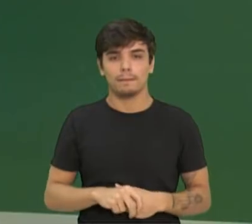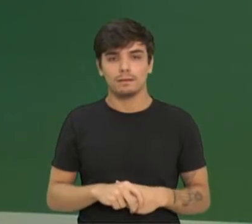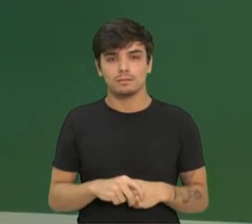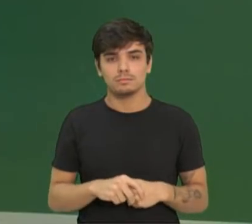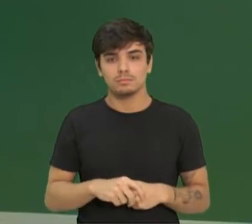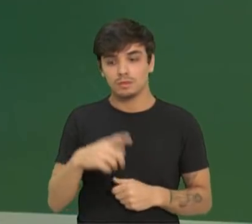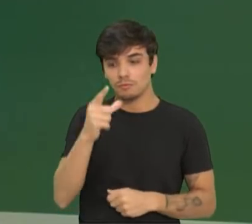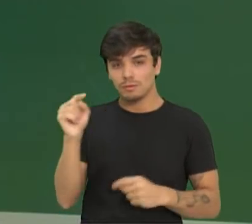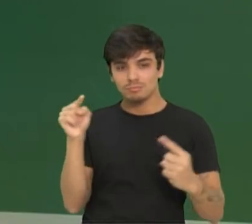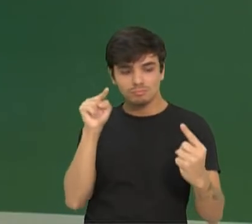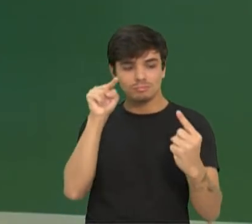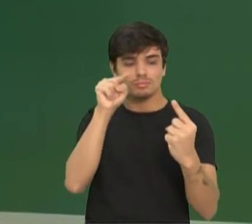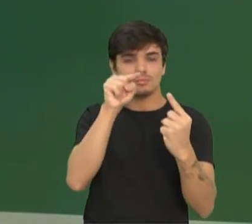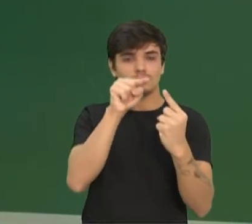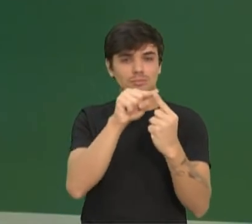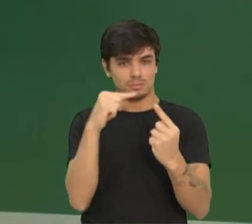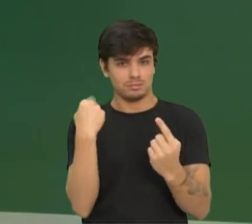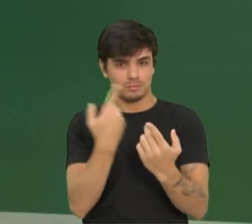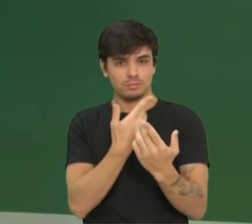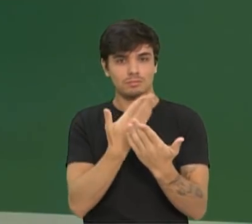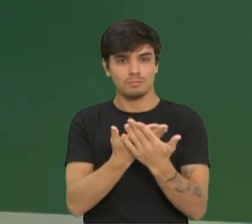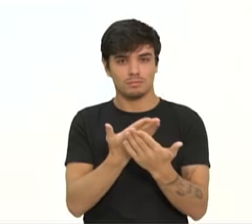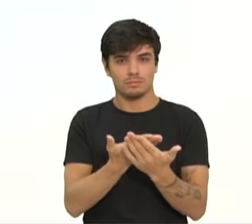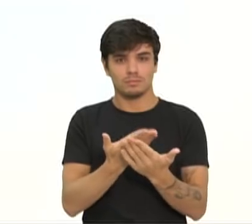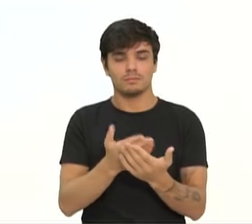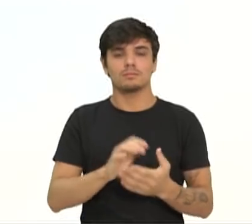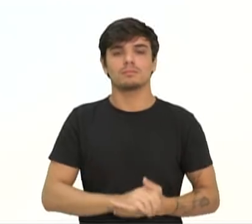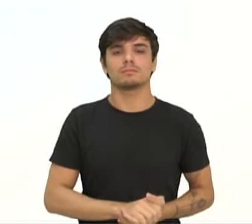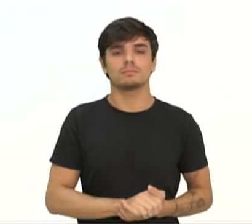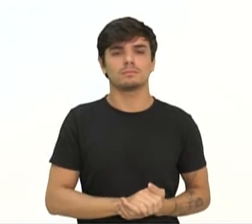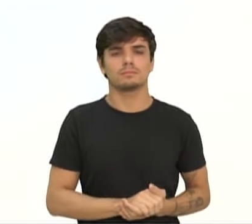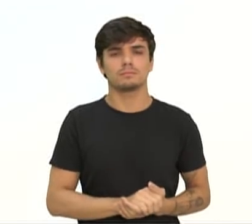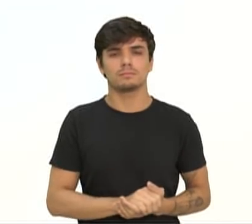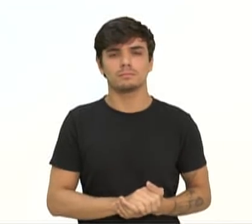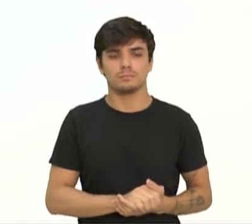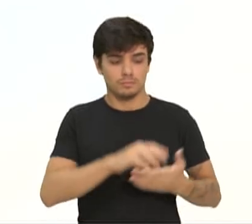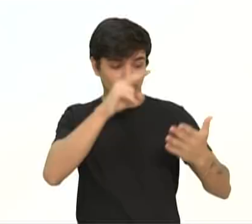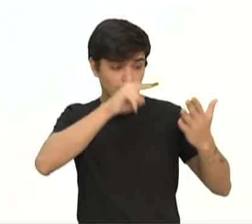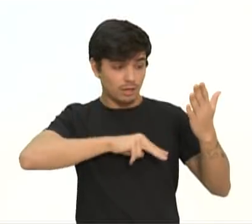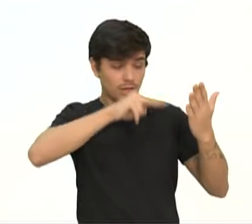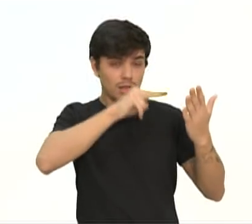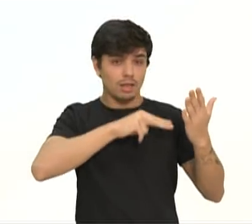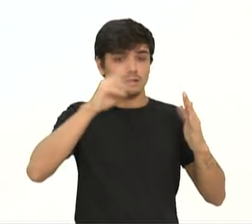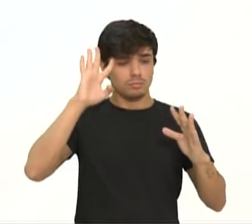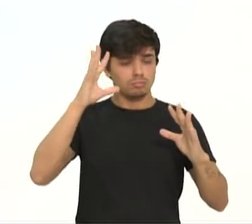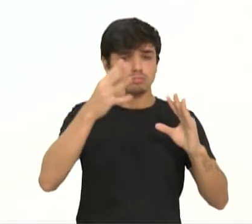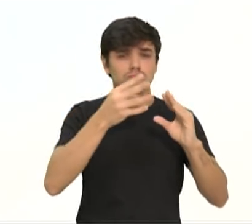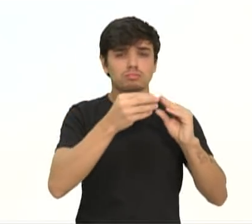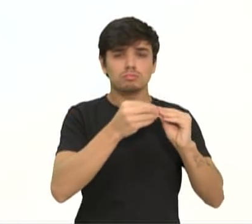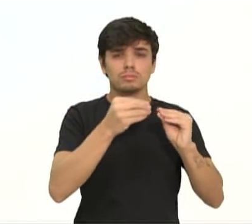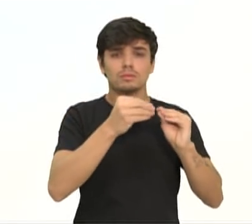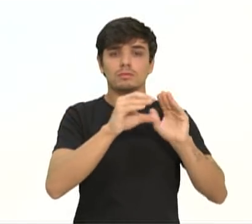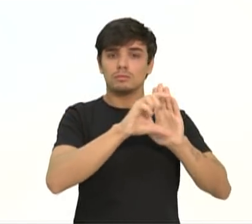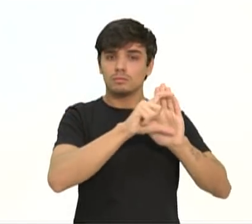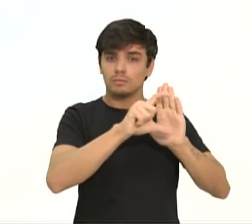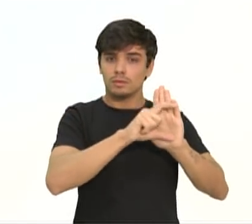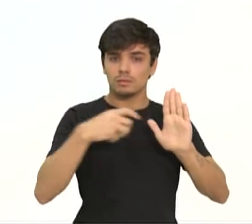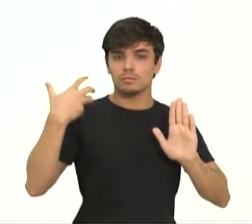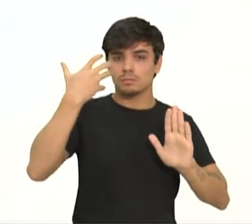Vamos aos objetivos da nossa aula. Eles são ler e compreender o fragmento de um